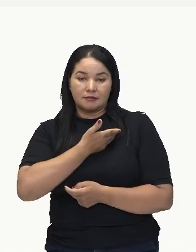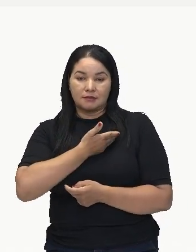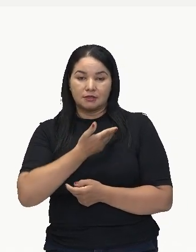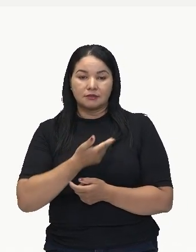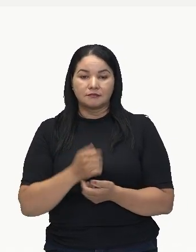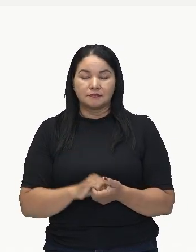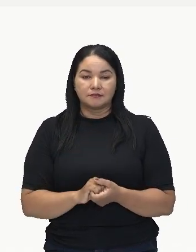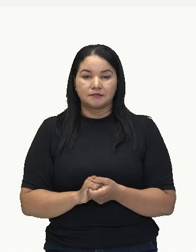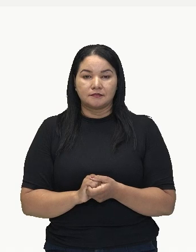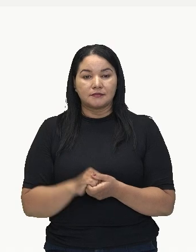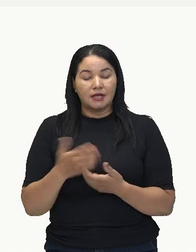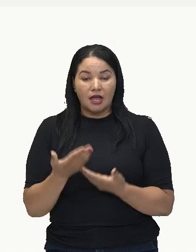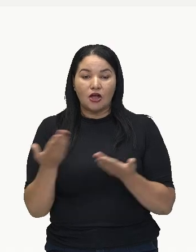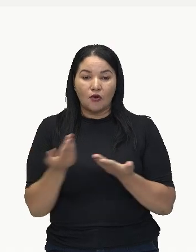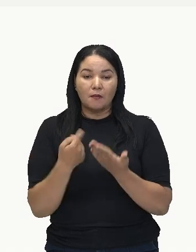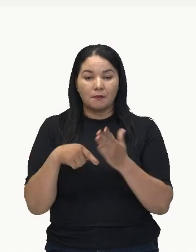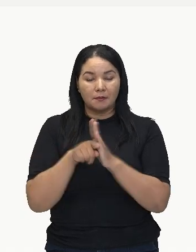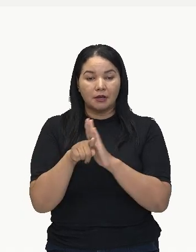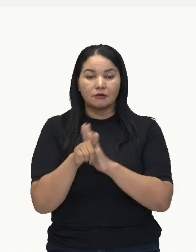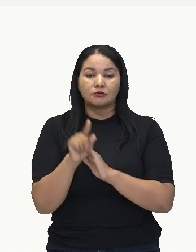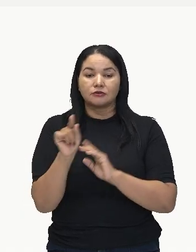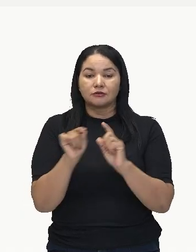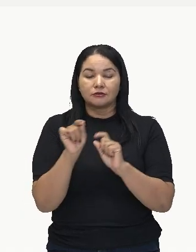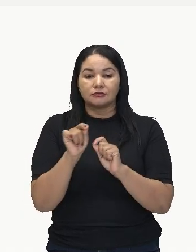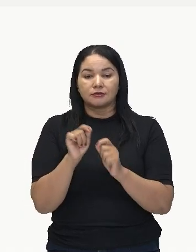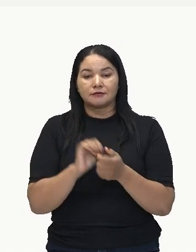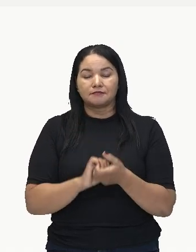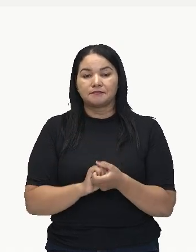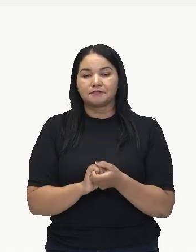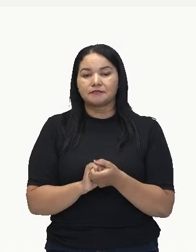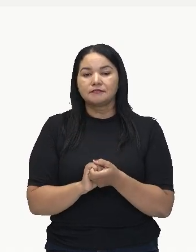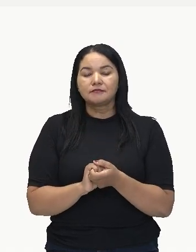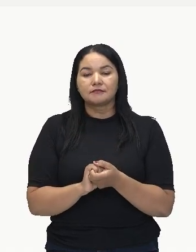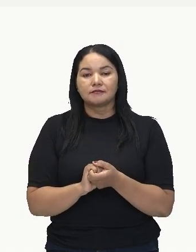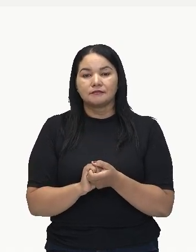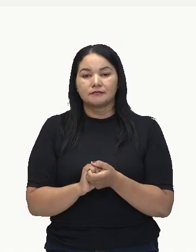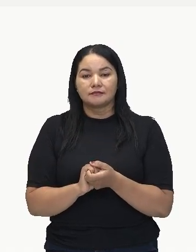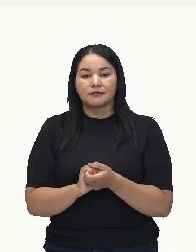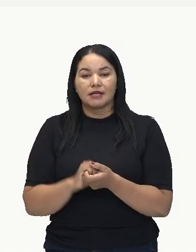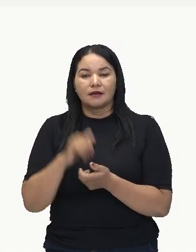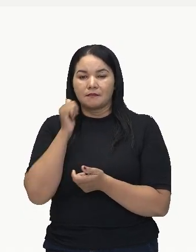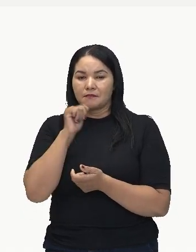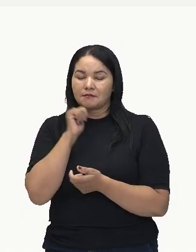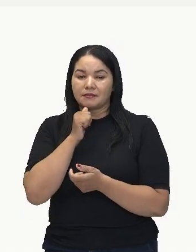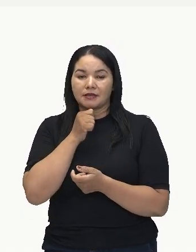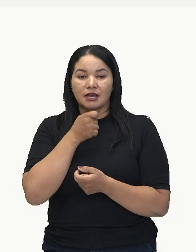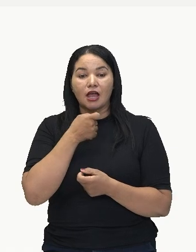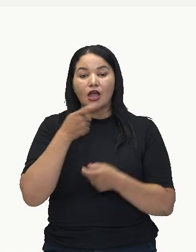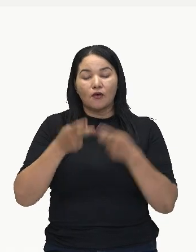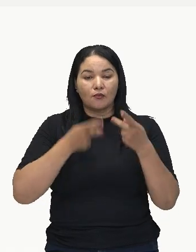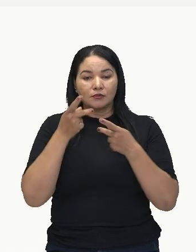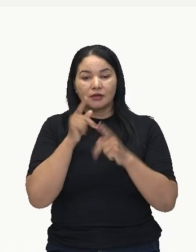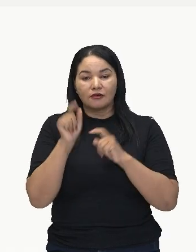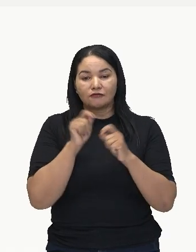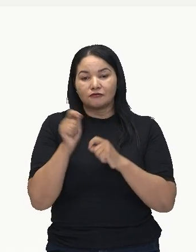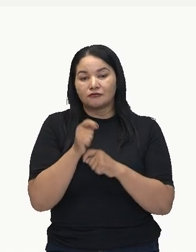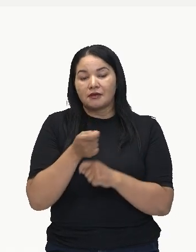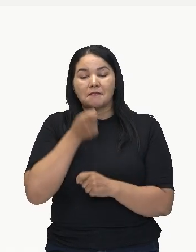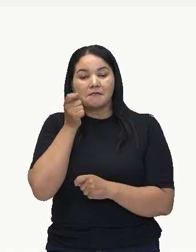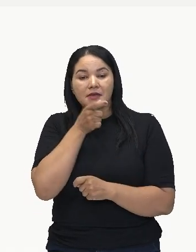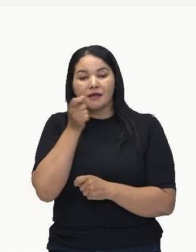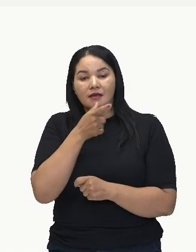nós já podemos fazer a pergunta, né? Juana contava chistes. Aí a pergunta, para